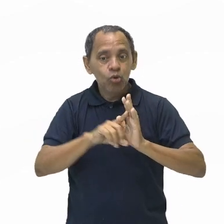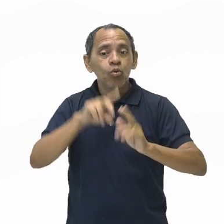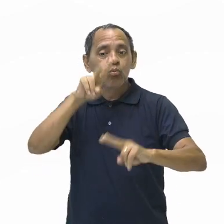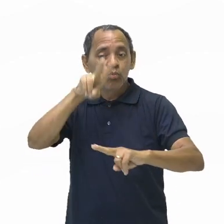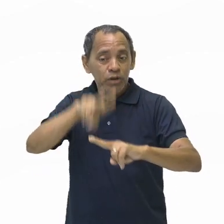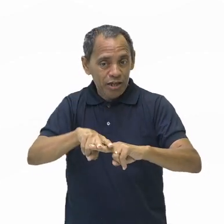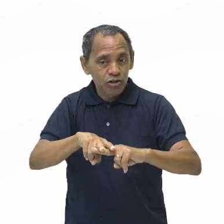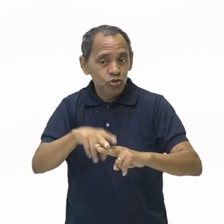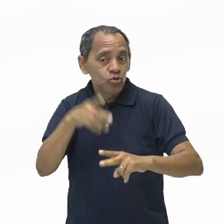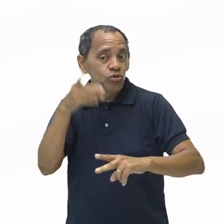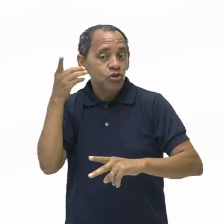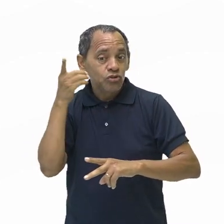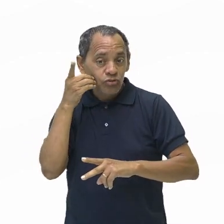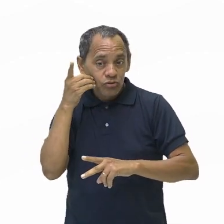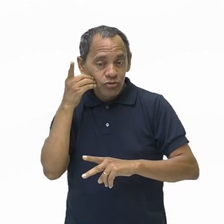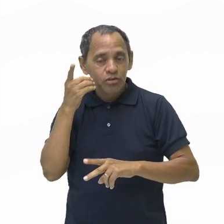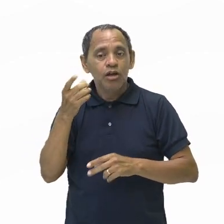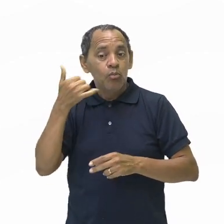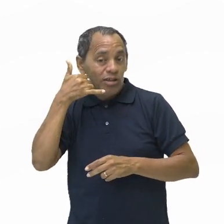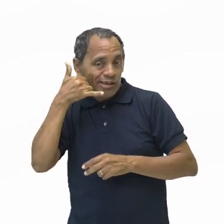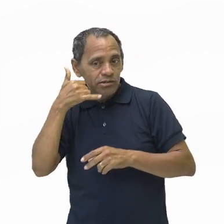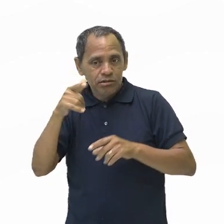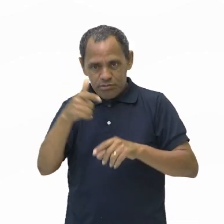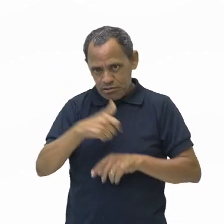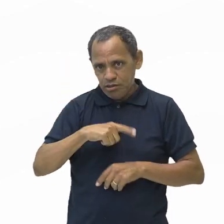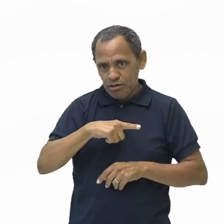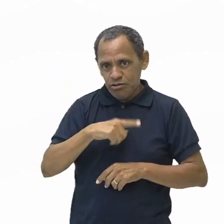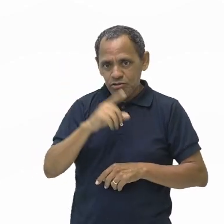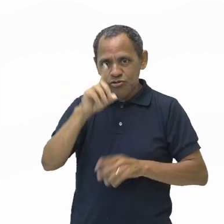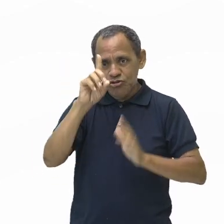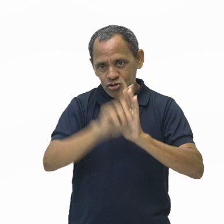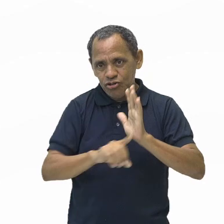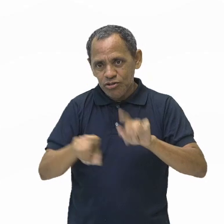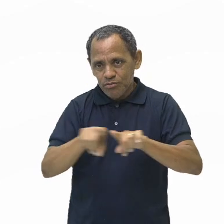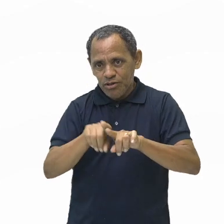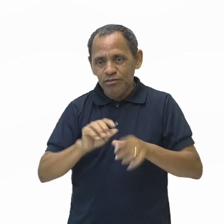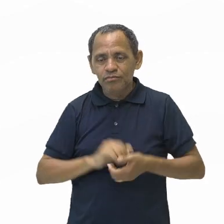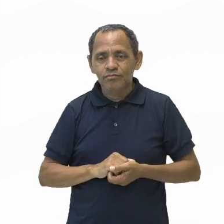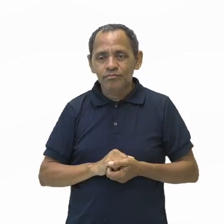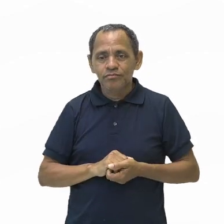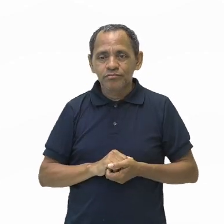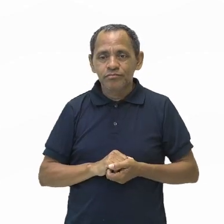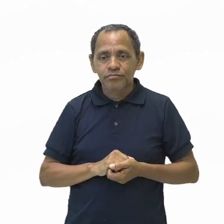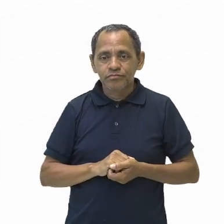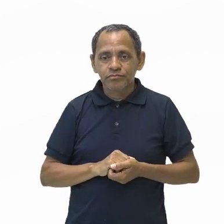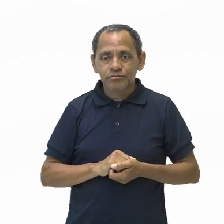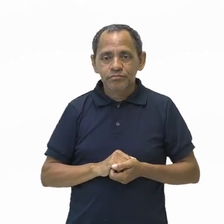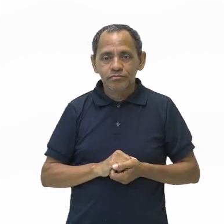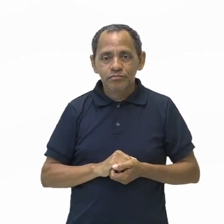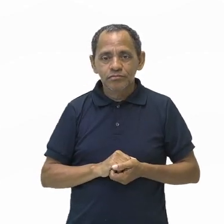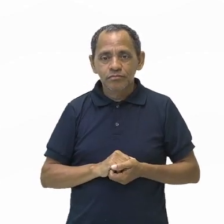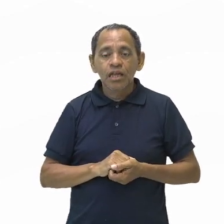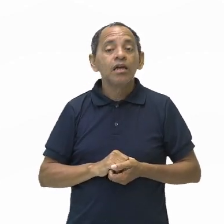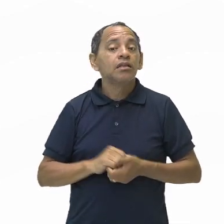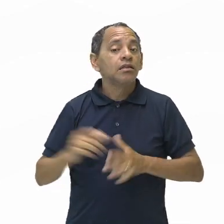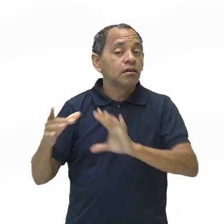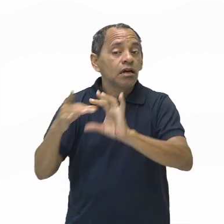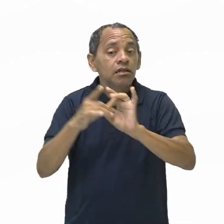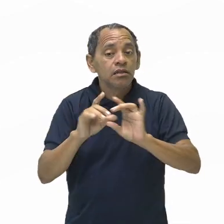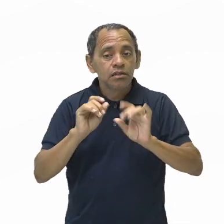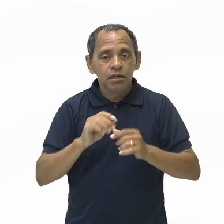a diferentes elementos e origina cadeias muito longas. O